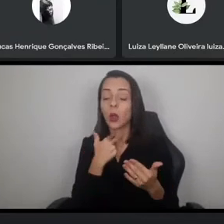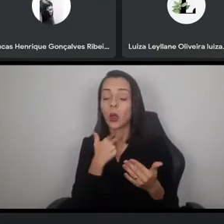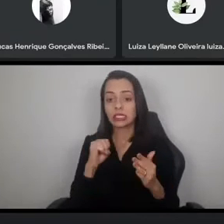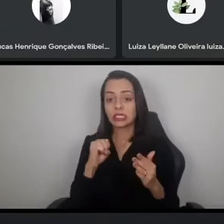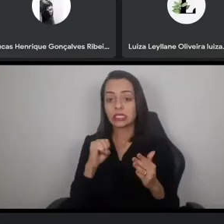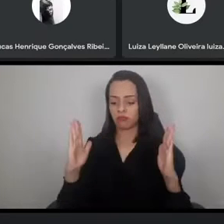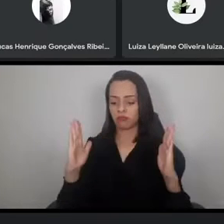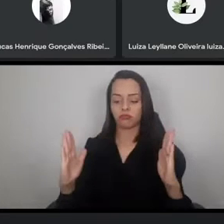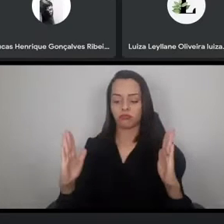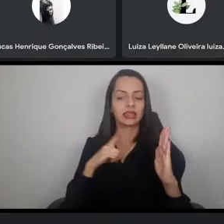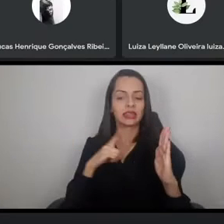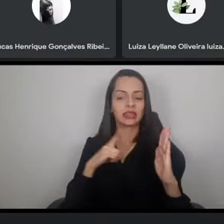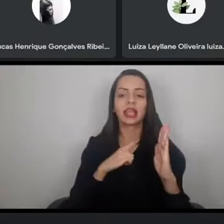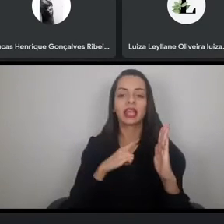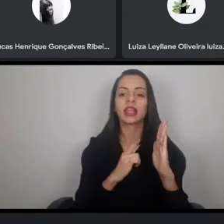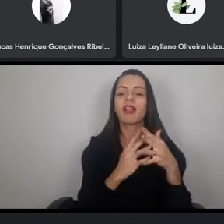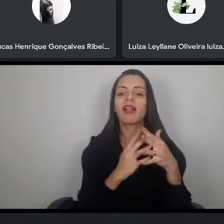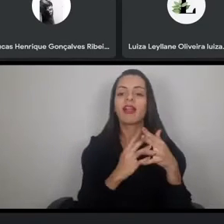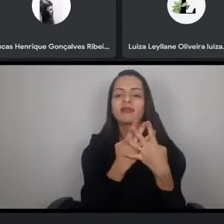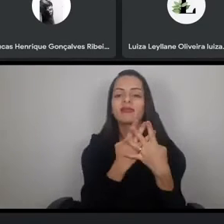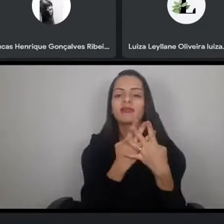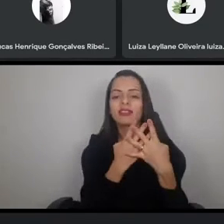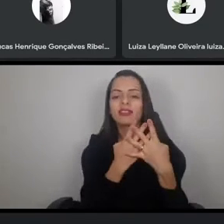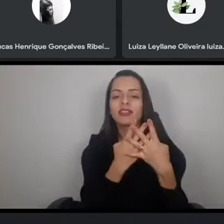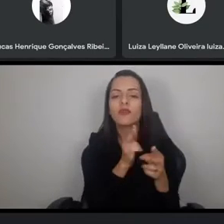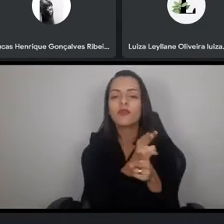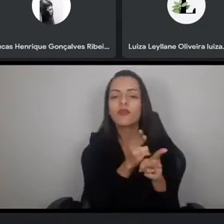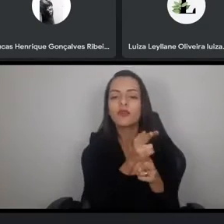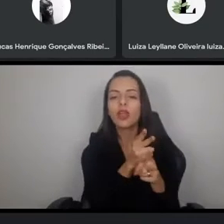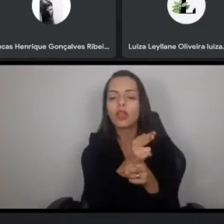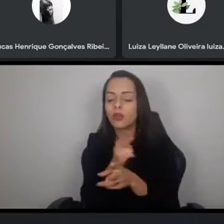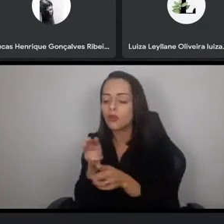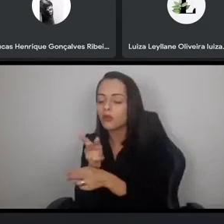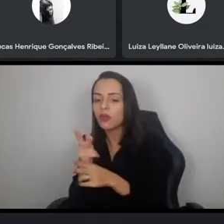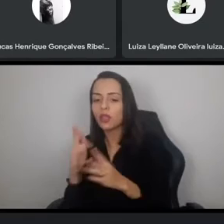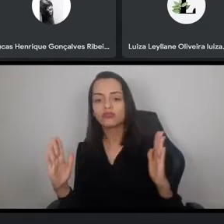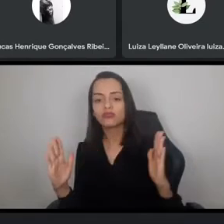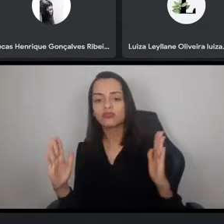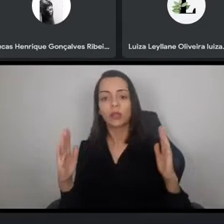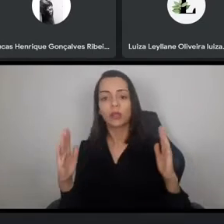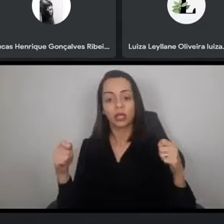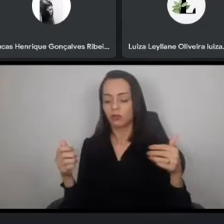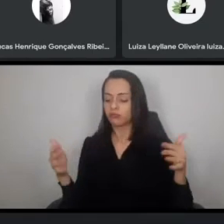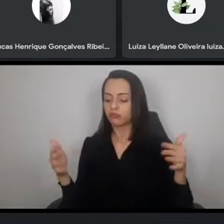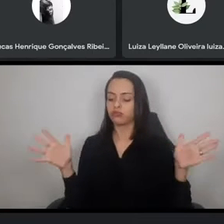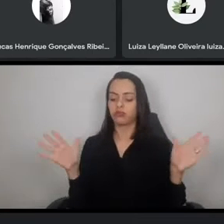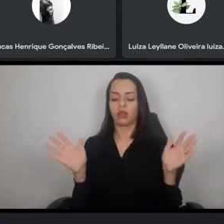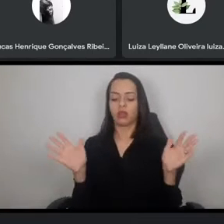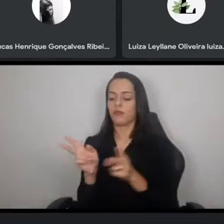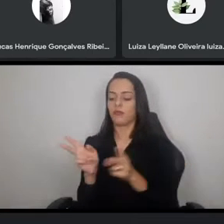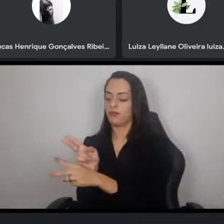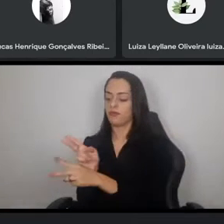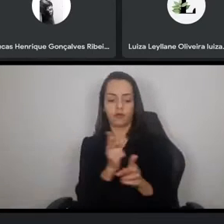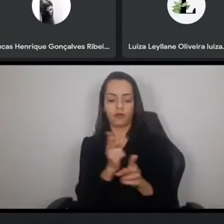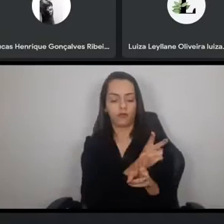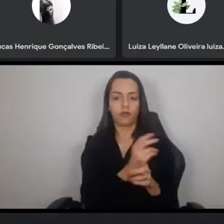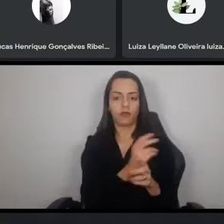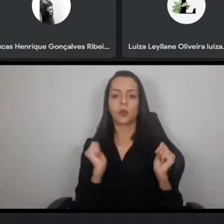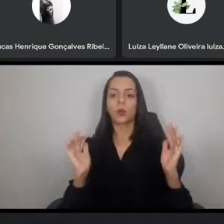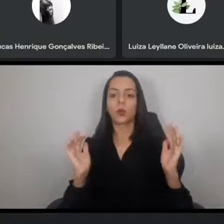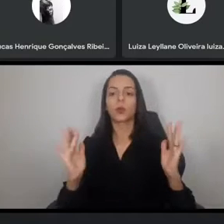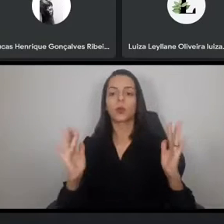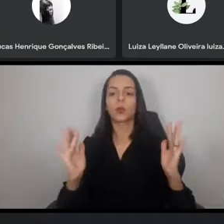vedar tais orifícios. Outra questão importante e que não devemos fazer é deixar